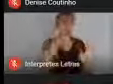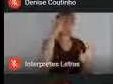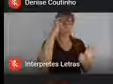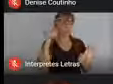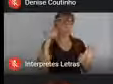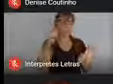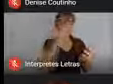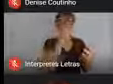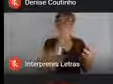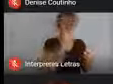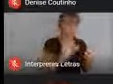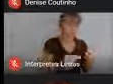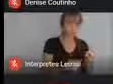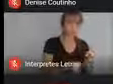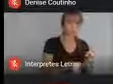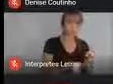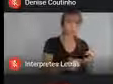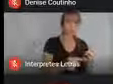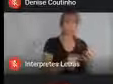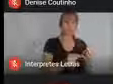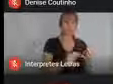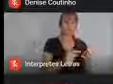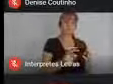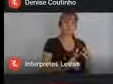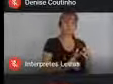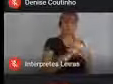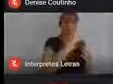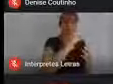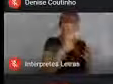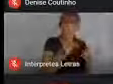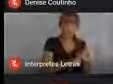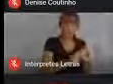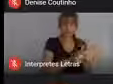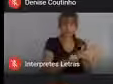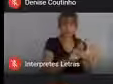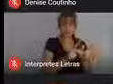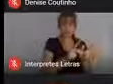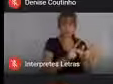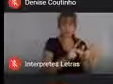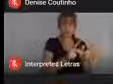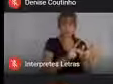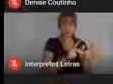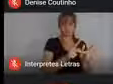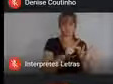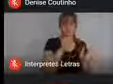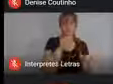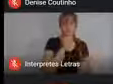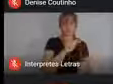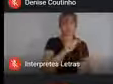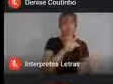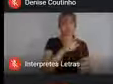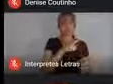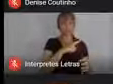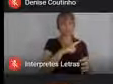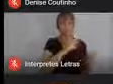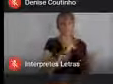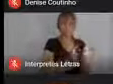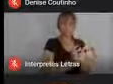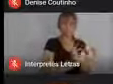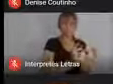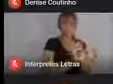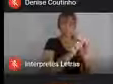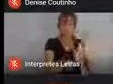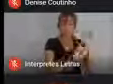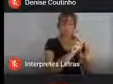os valores próprios da sua etnia, que transpuseram os limites das suas aldeias, dos seus quilombos,